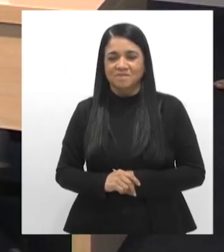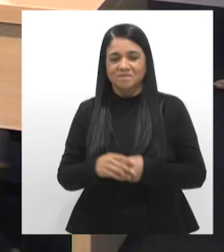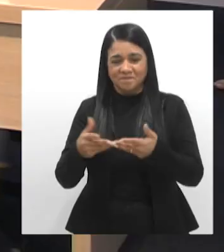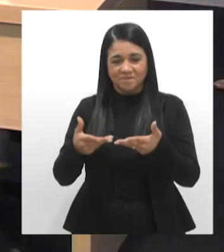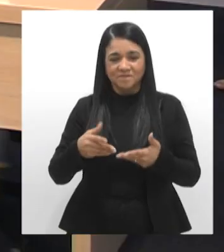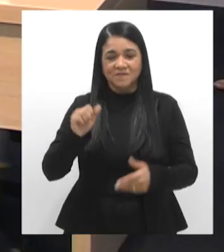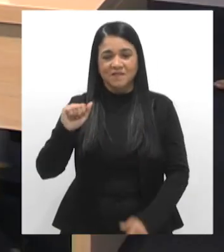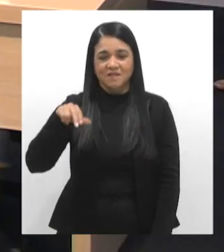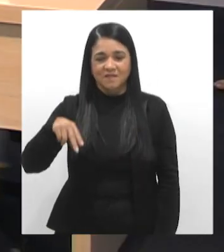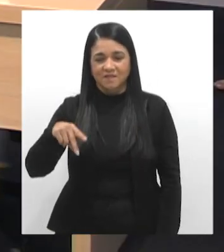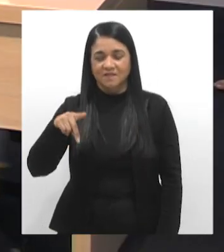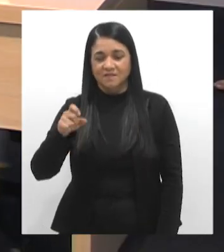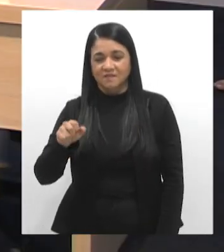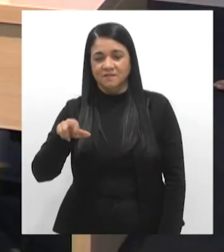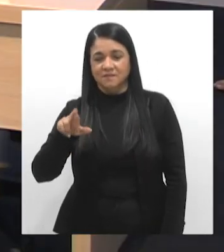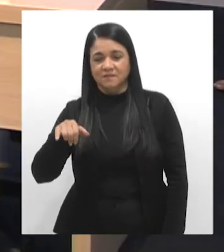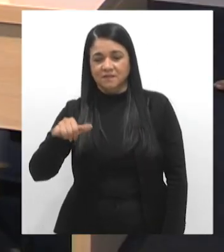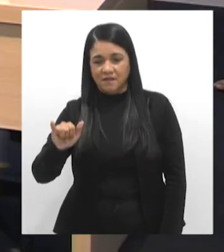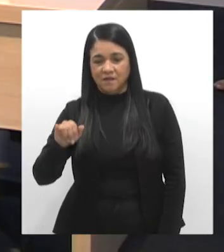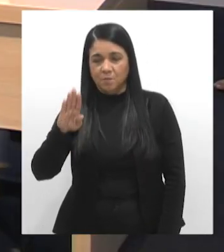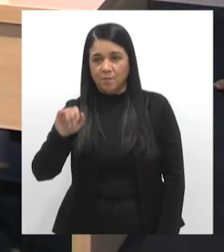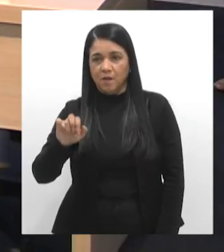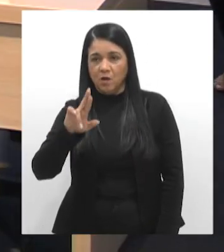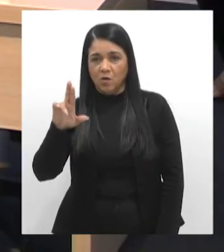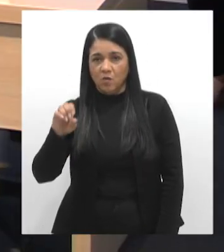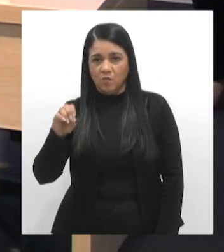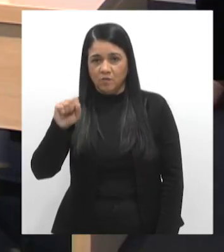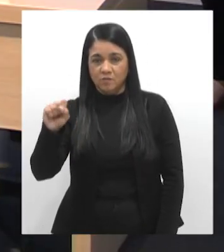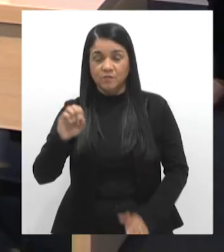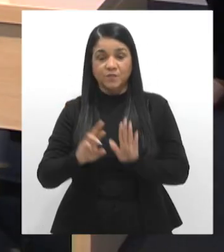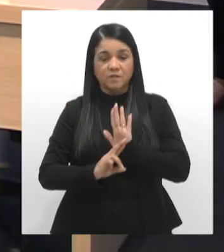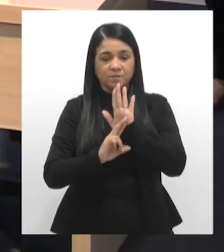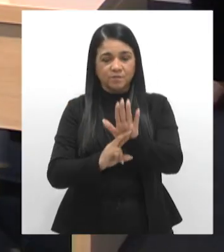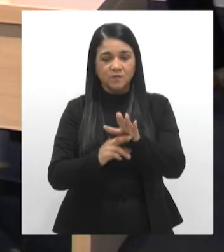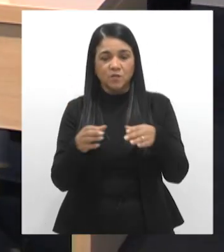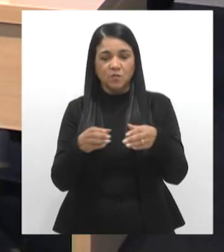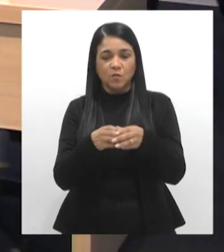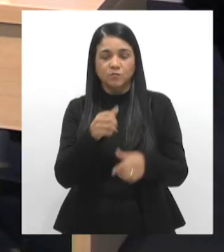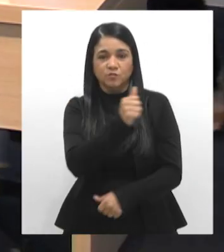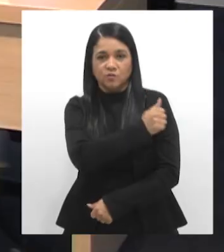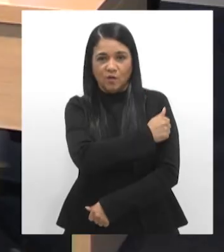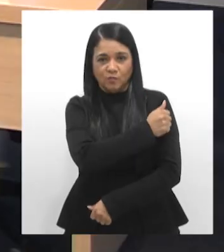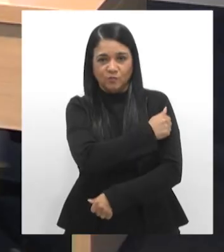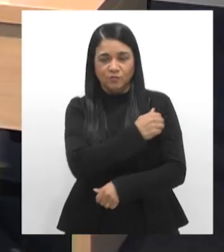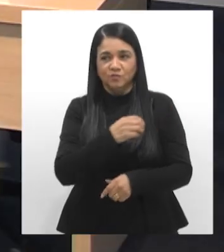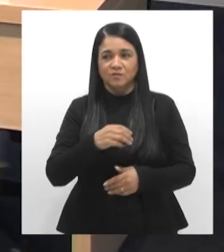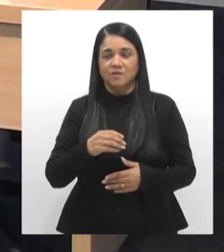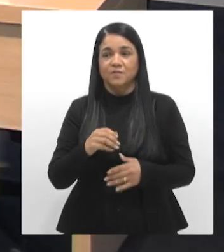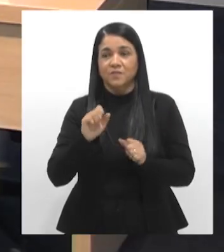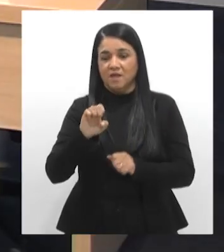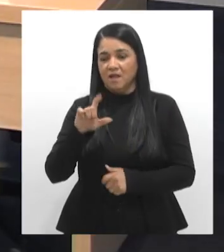Andrei Barroso Meri, representando o corpo discente.